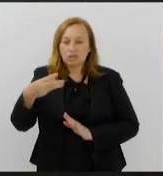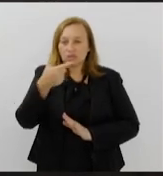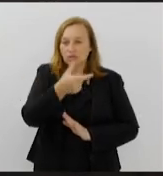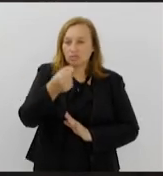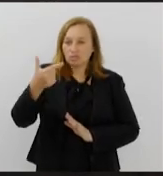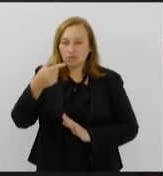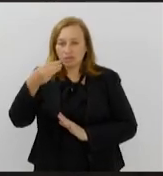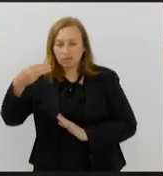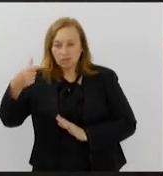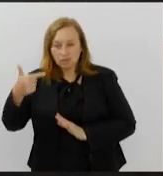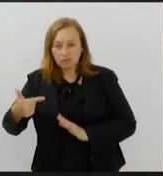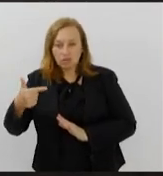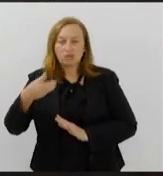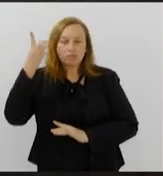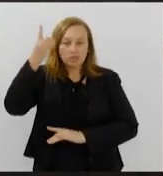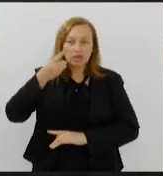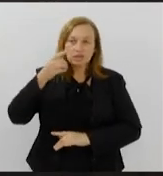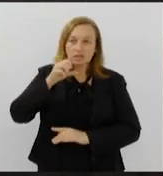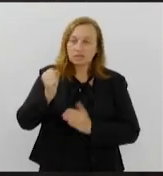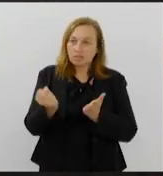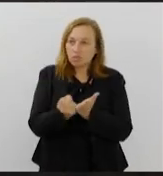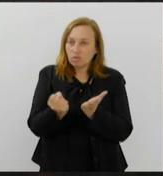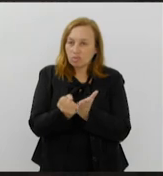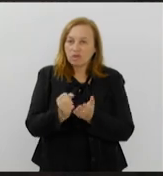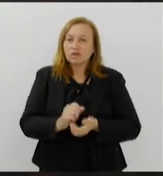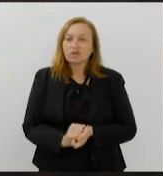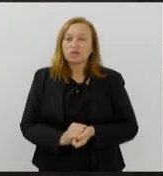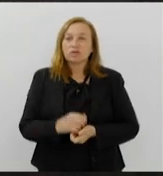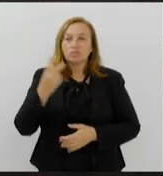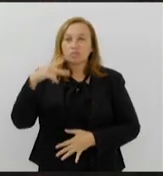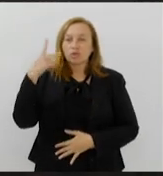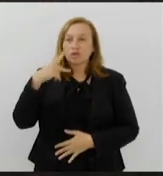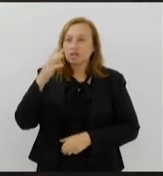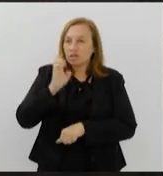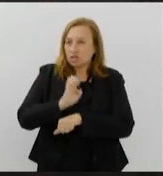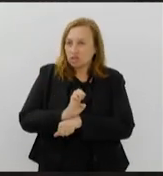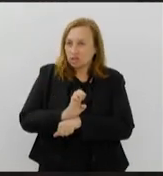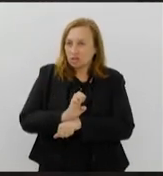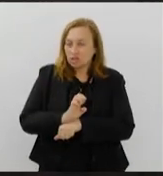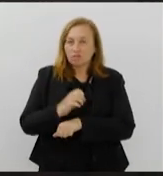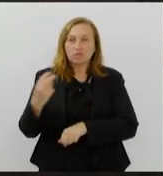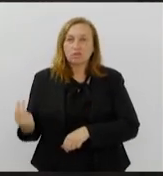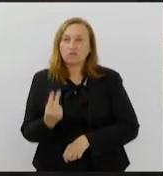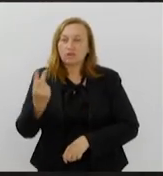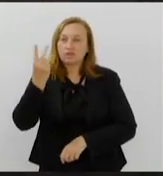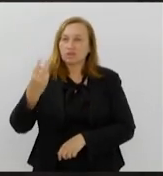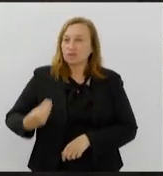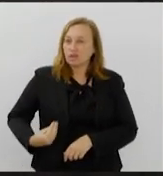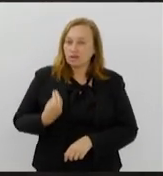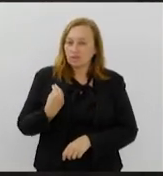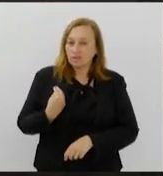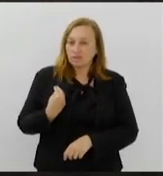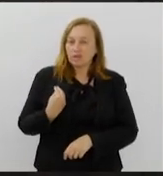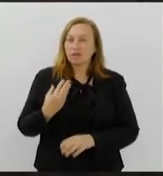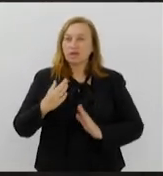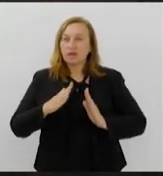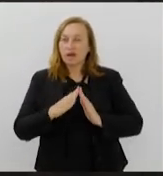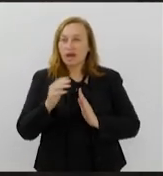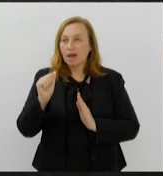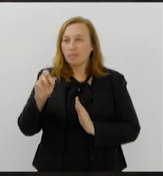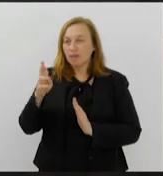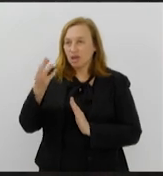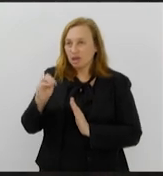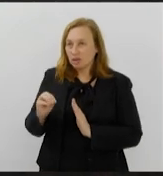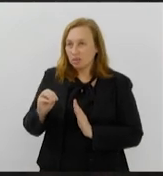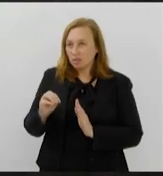do deputado Samuel Malafaia, que estabelece política estadual de valorização da vida em casas de abrigo, casas